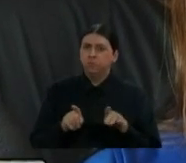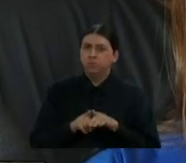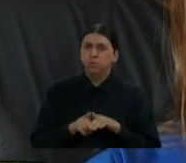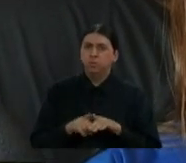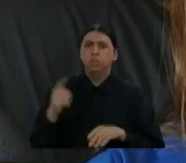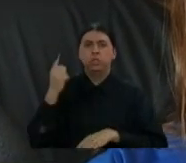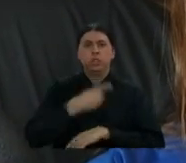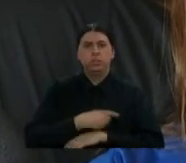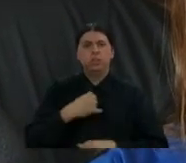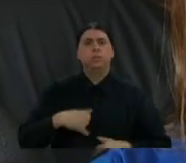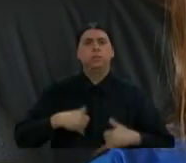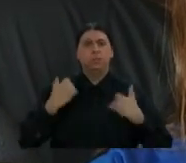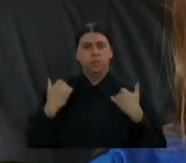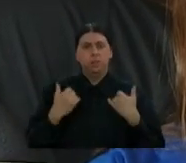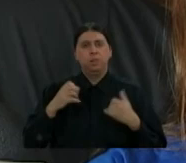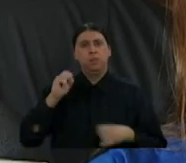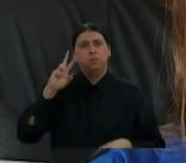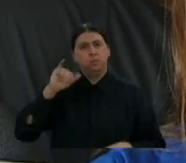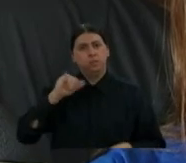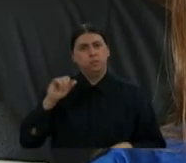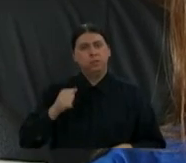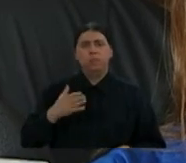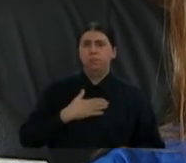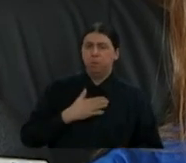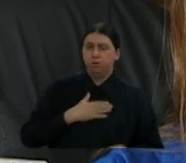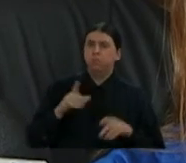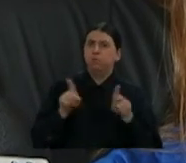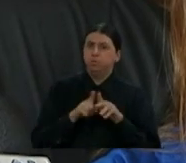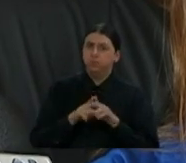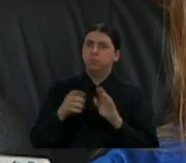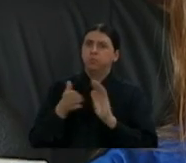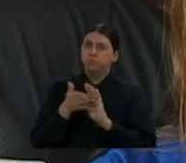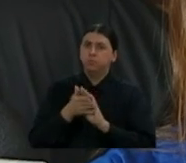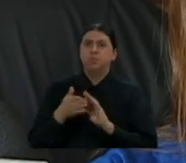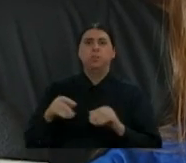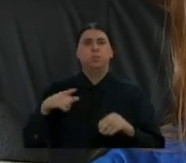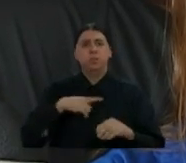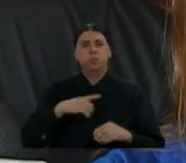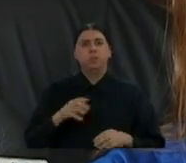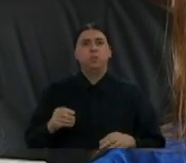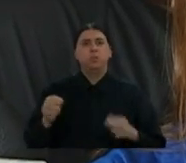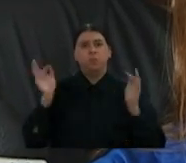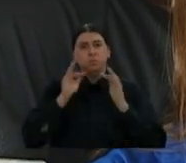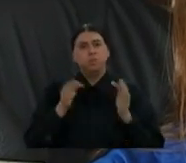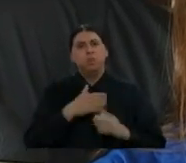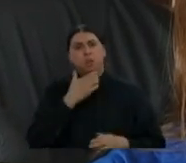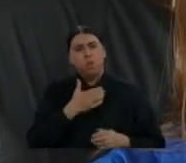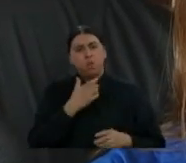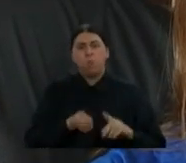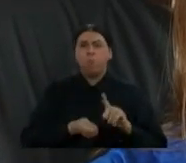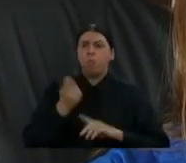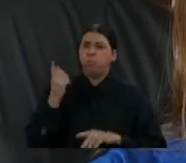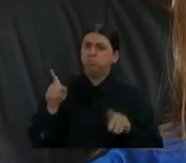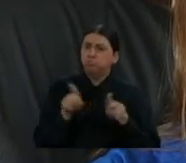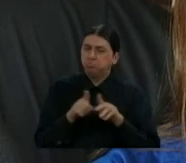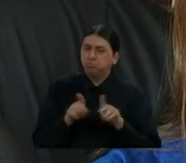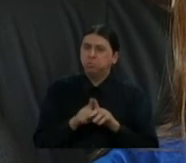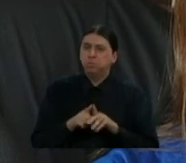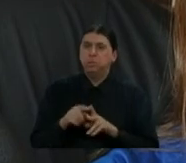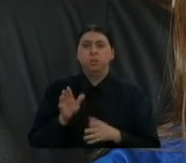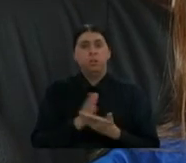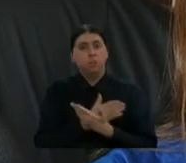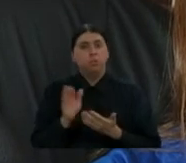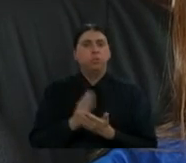da susana o meu pra desejar feliz natal sempre às vezes vêm nos visitar aqui